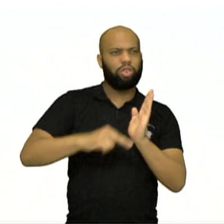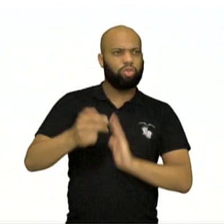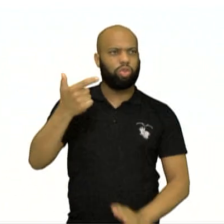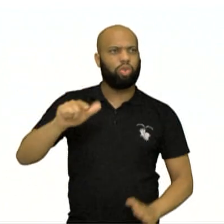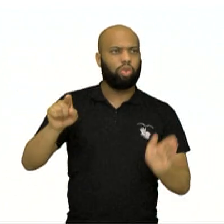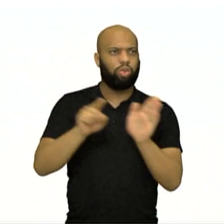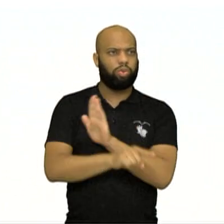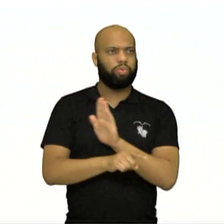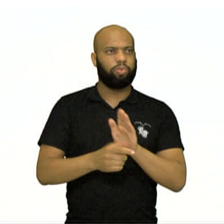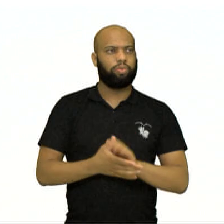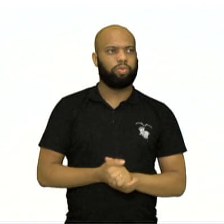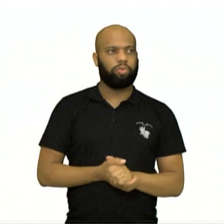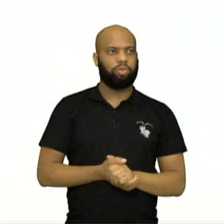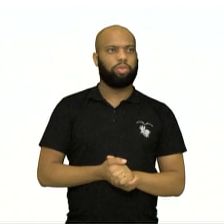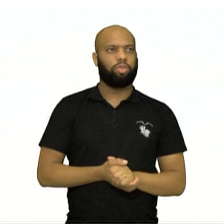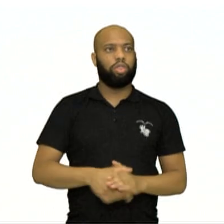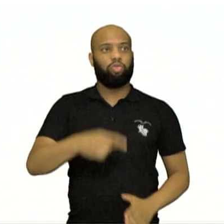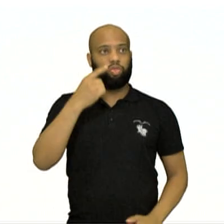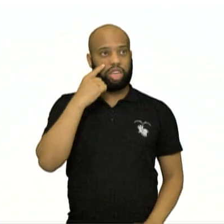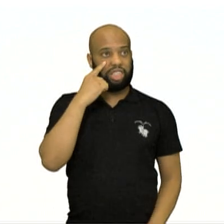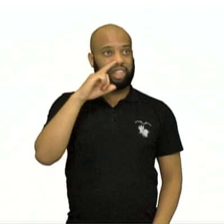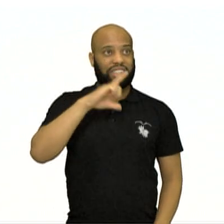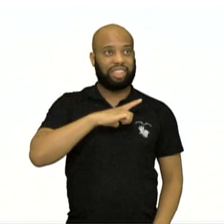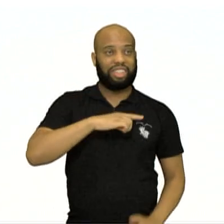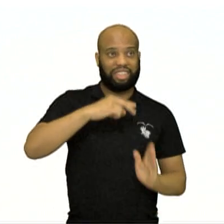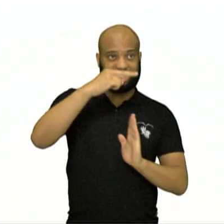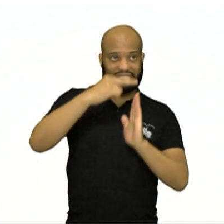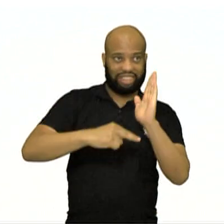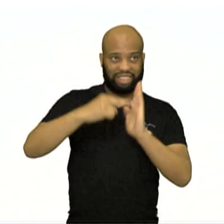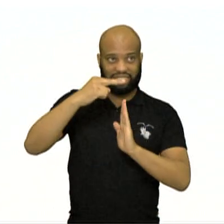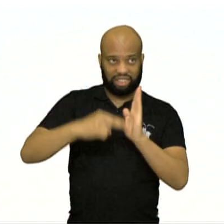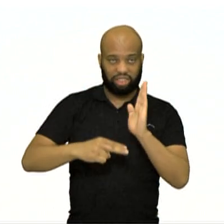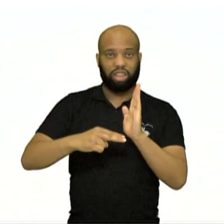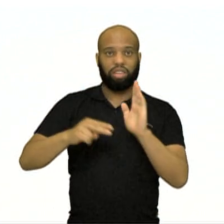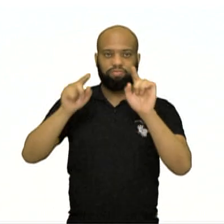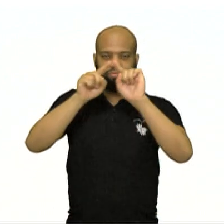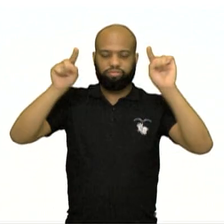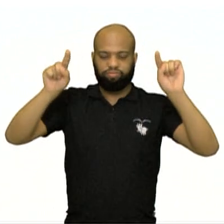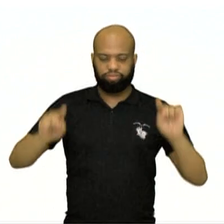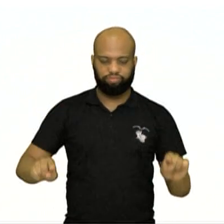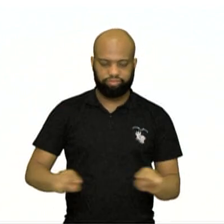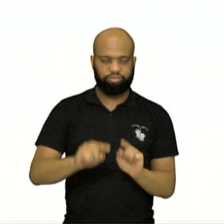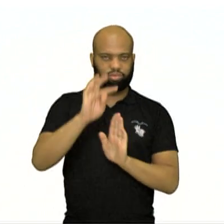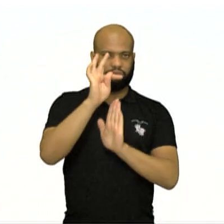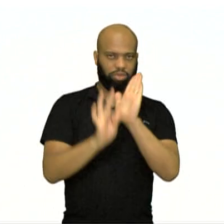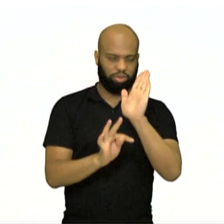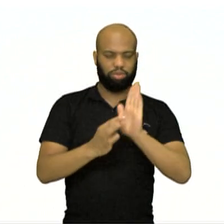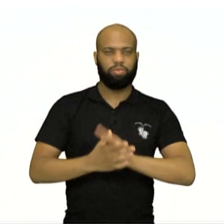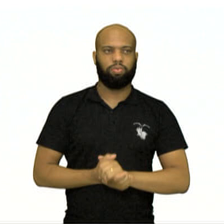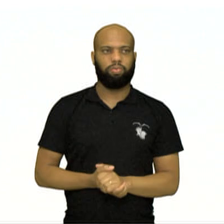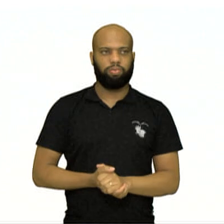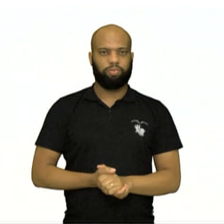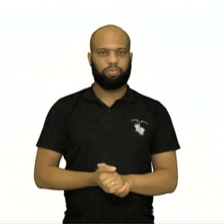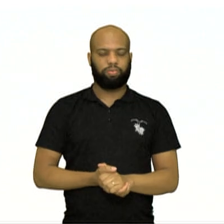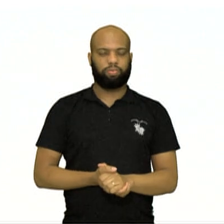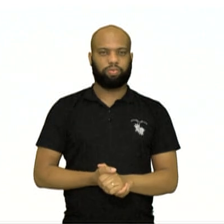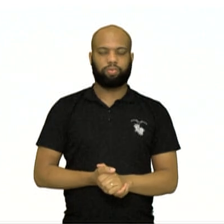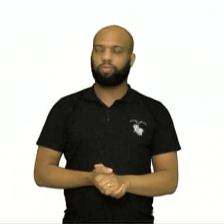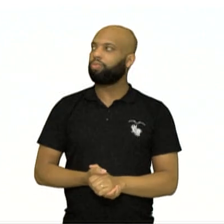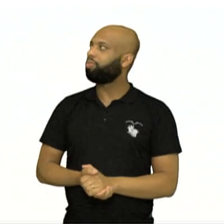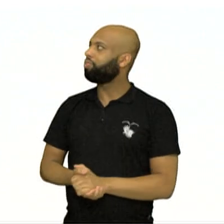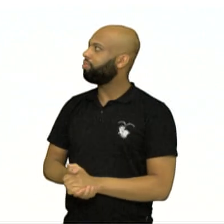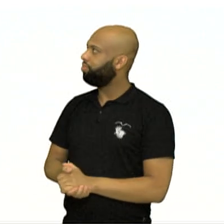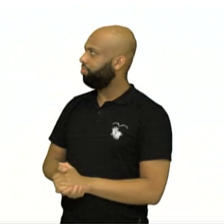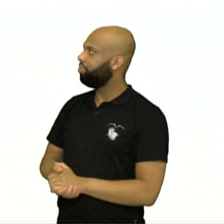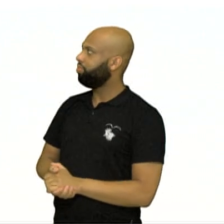No matter where you are, whether it's a quarter mile away or half away across the world, you'll